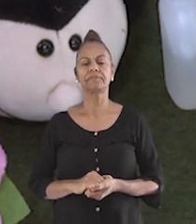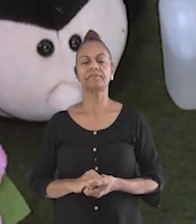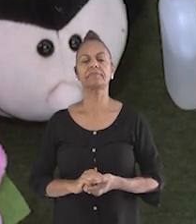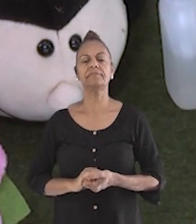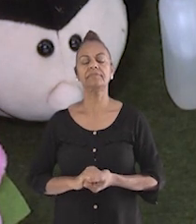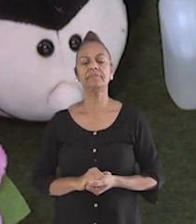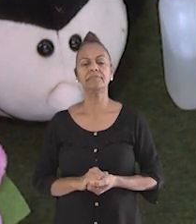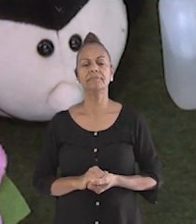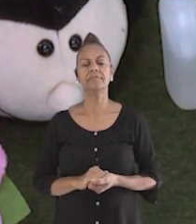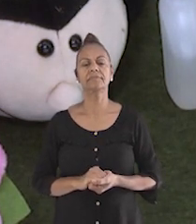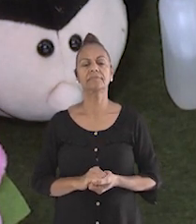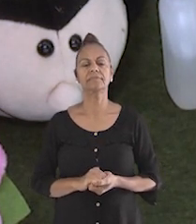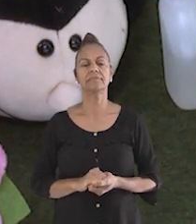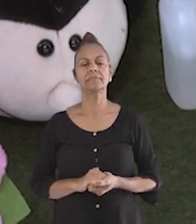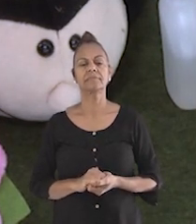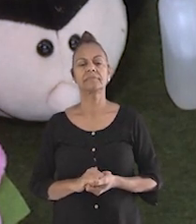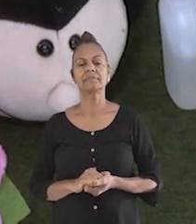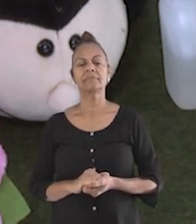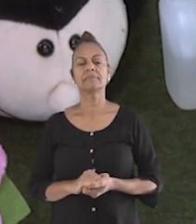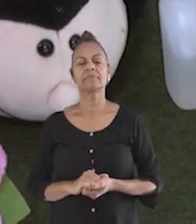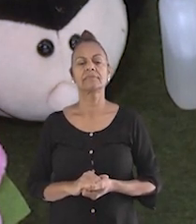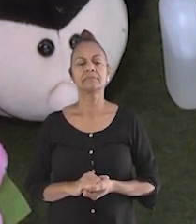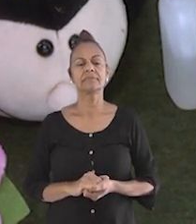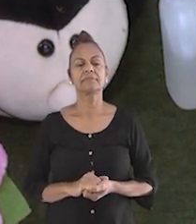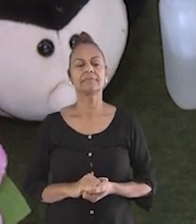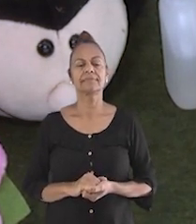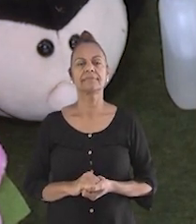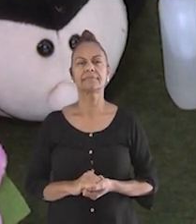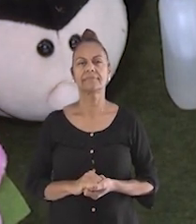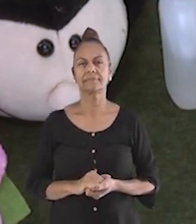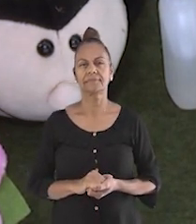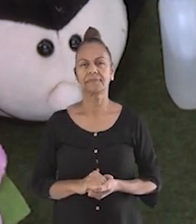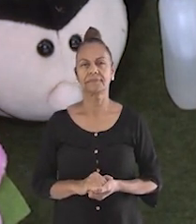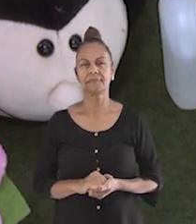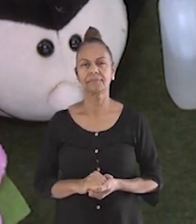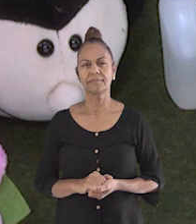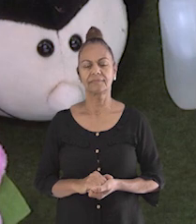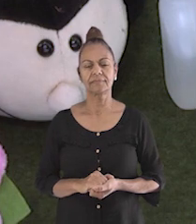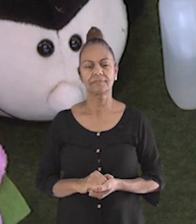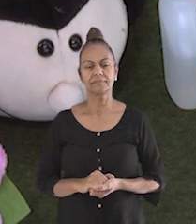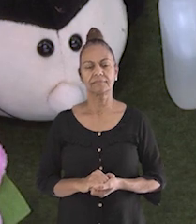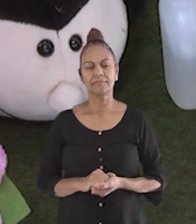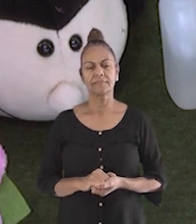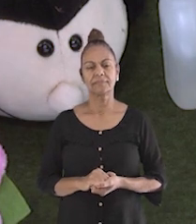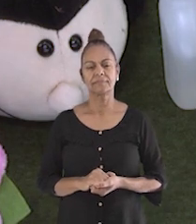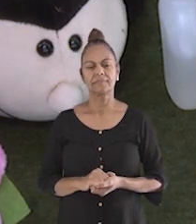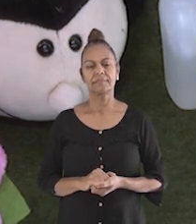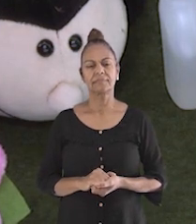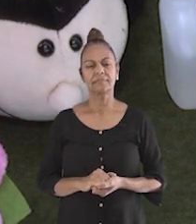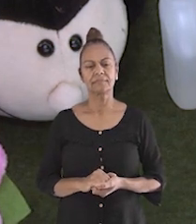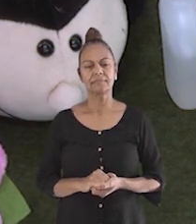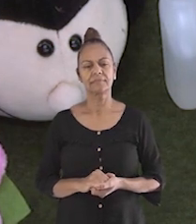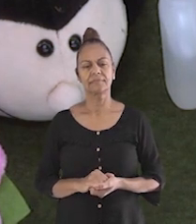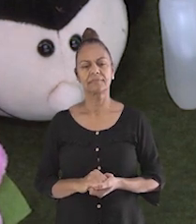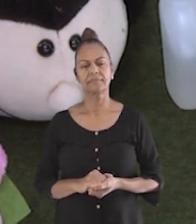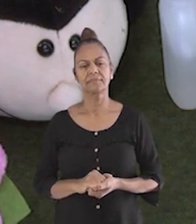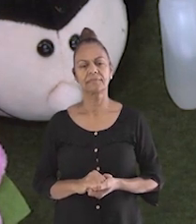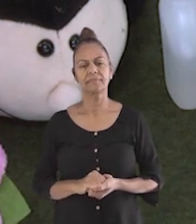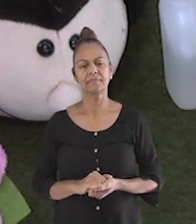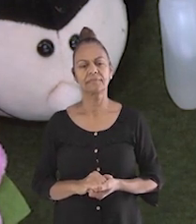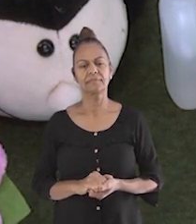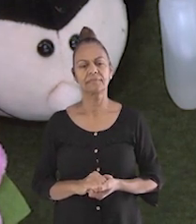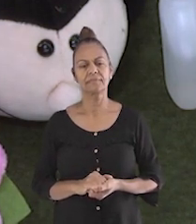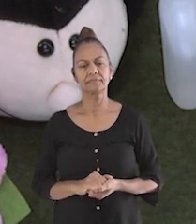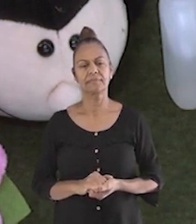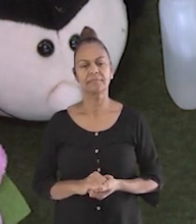Corte ela ao meio, dobra de novo no meio, corta essa tirinha no meio e aí